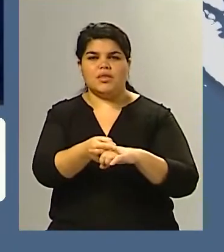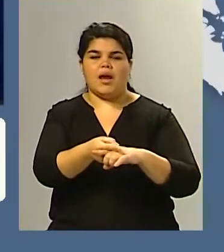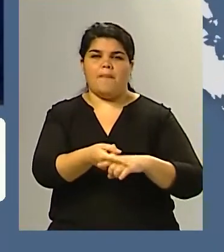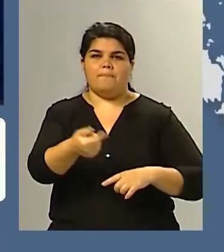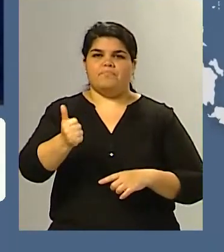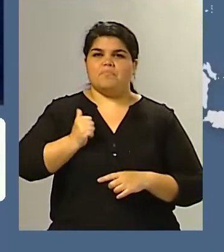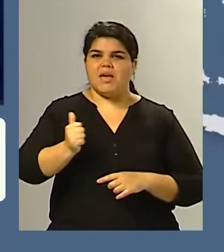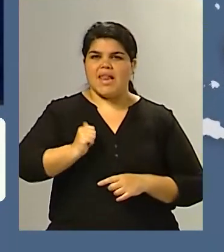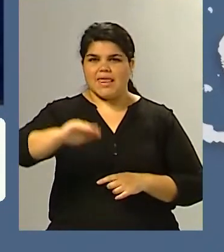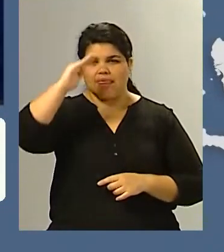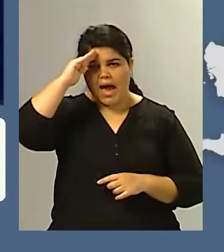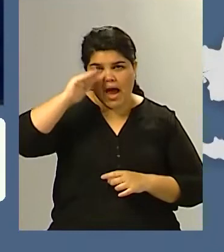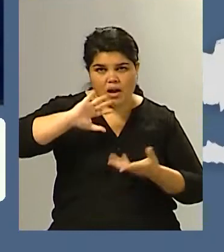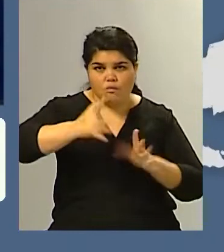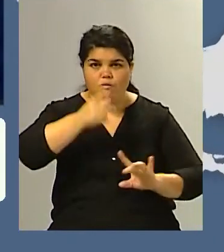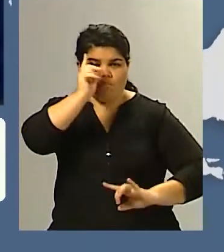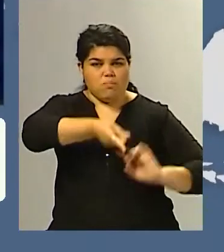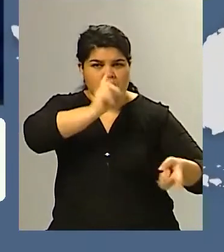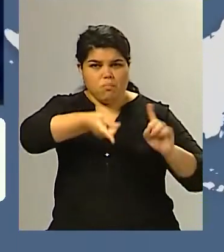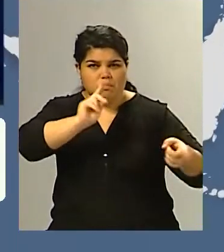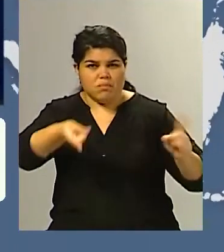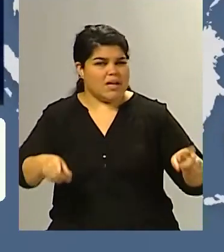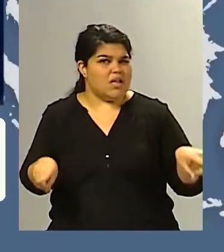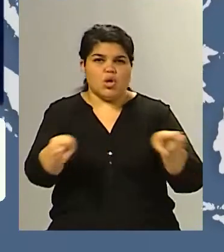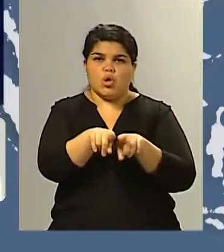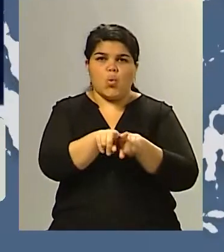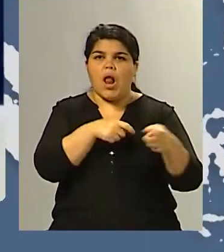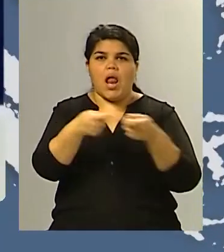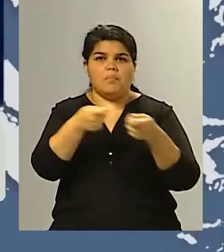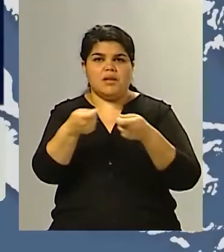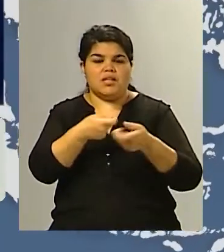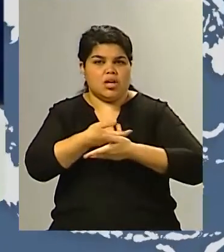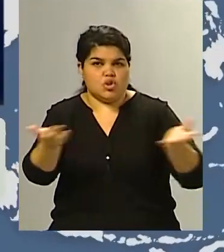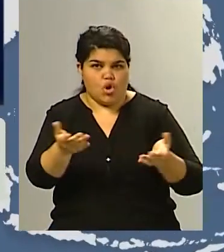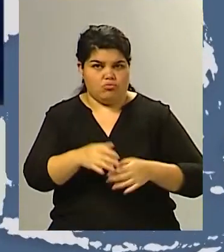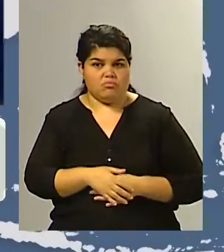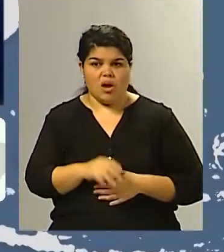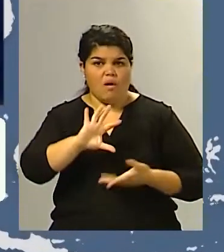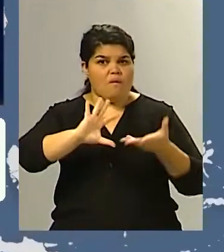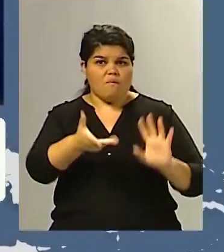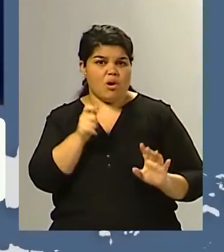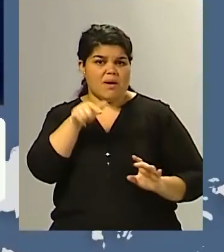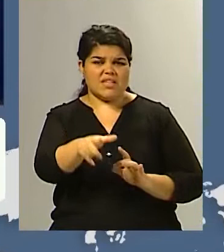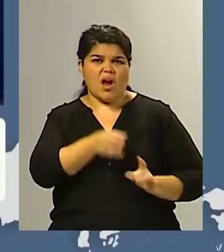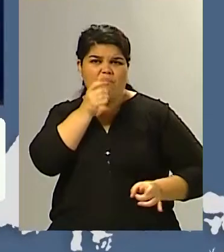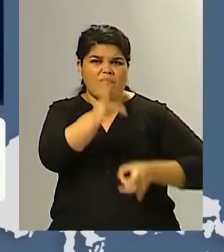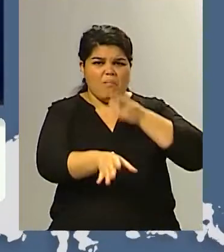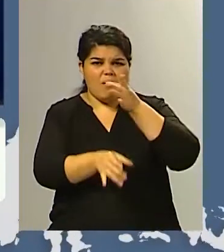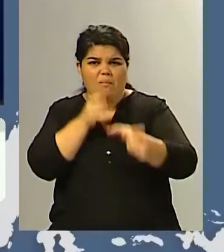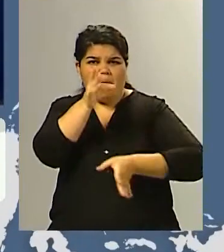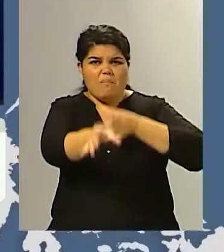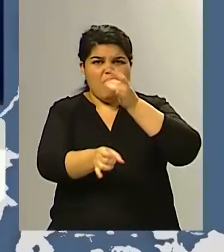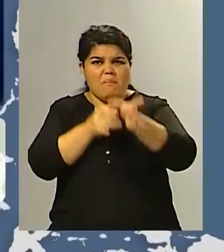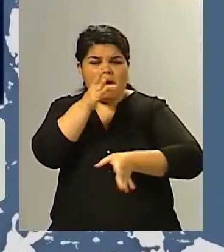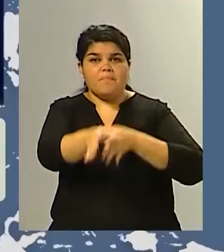maneira autoritária de manejar-se a administração pública. Esses discursos de ódio implementados desde a